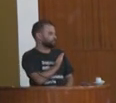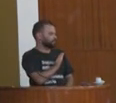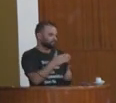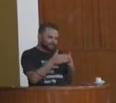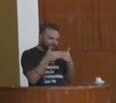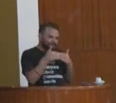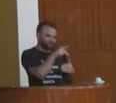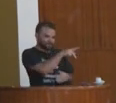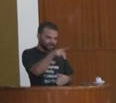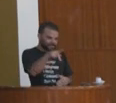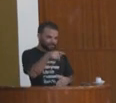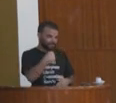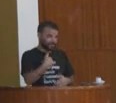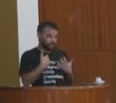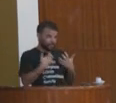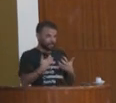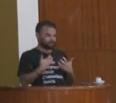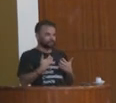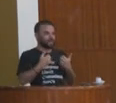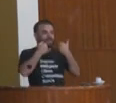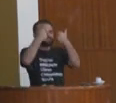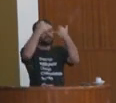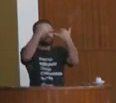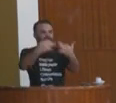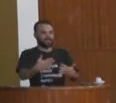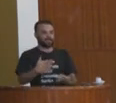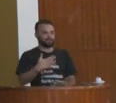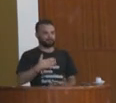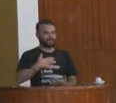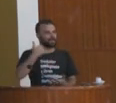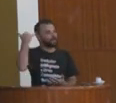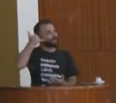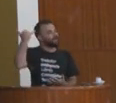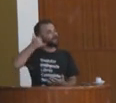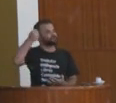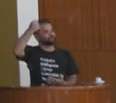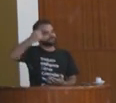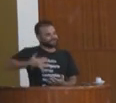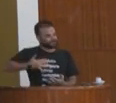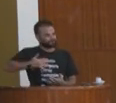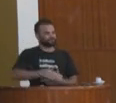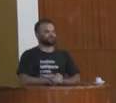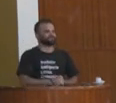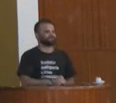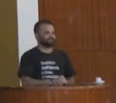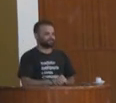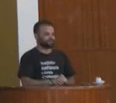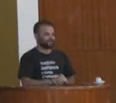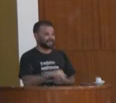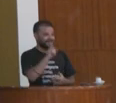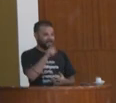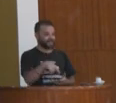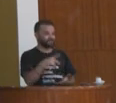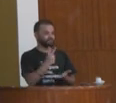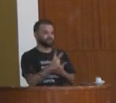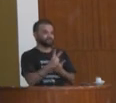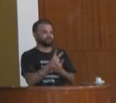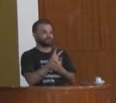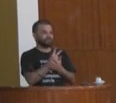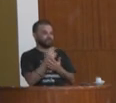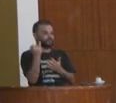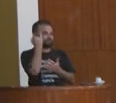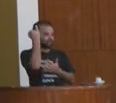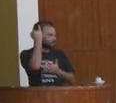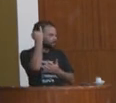presidente, fazer minha audiodescrição, tá? Essa audiodescrição é sempre muito importante. Então, passar aqui para os meus amigos, né, que têm